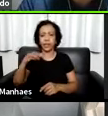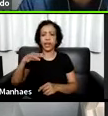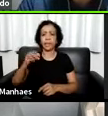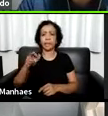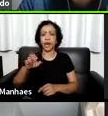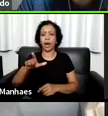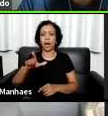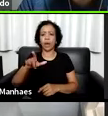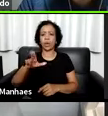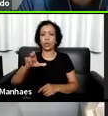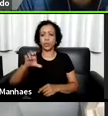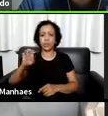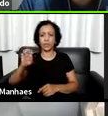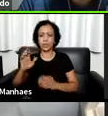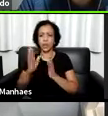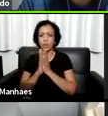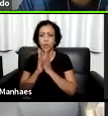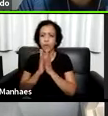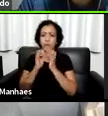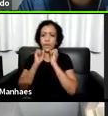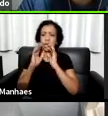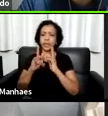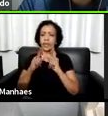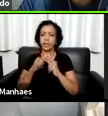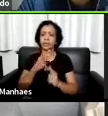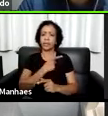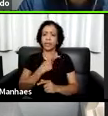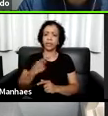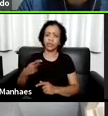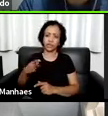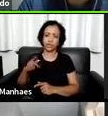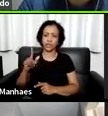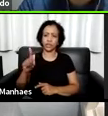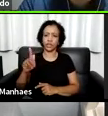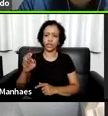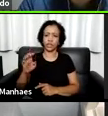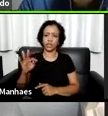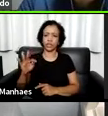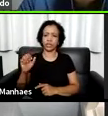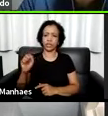igreja que ela congrega, a Igreja Batista Getsemane, do pastor Valdir Maia.